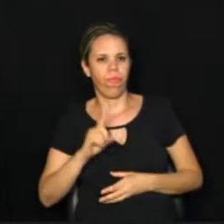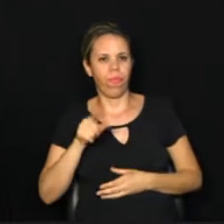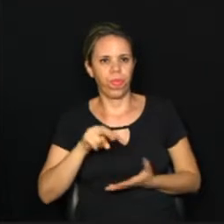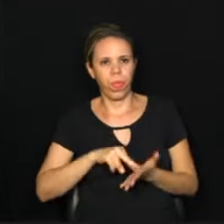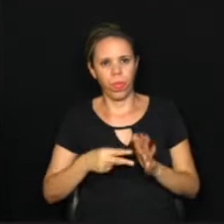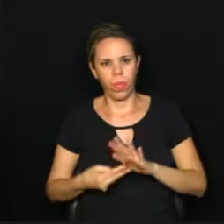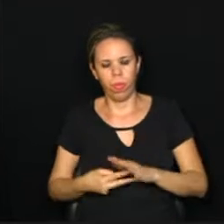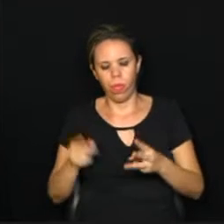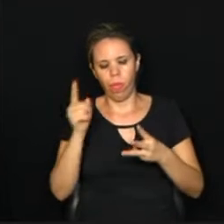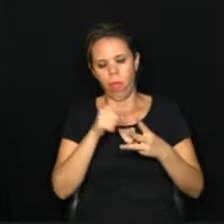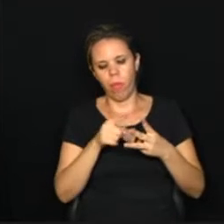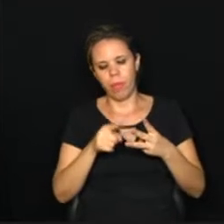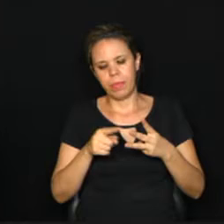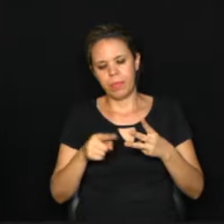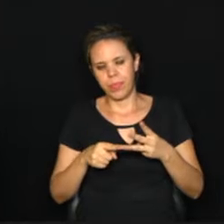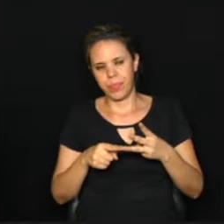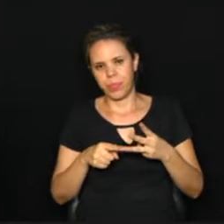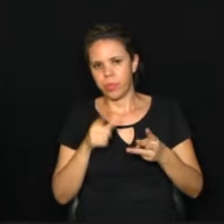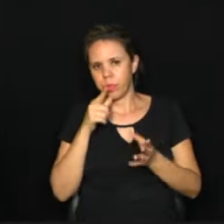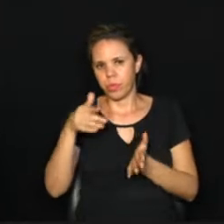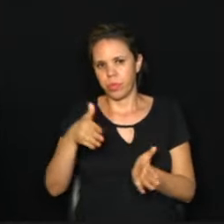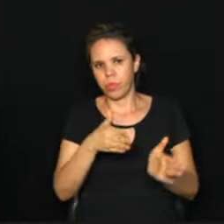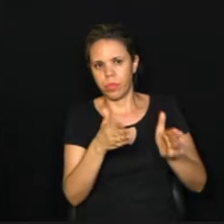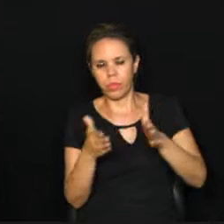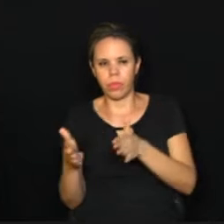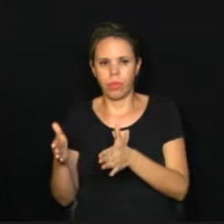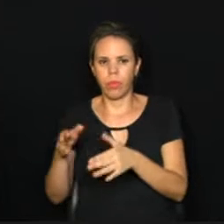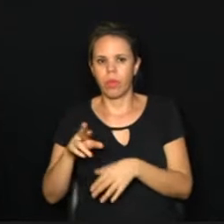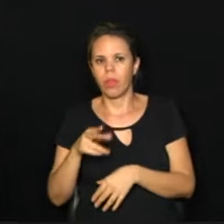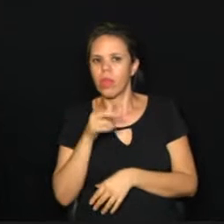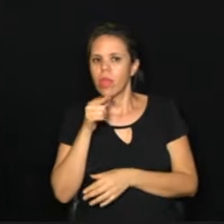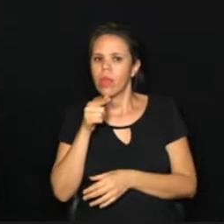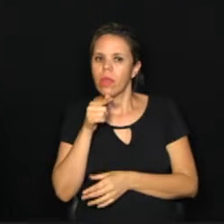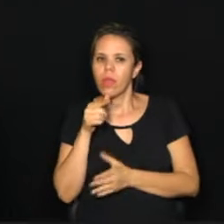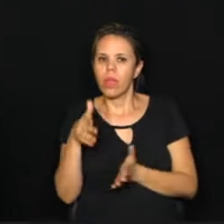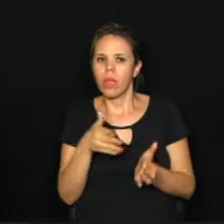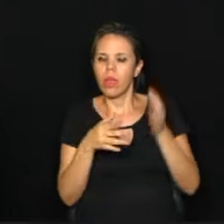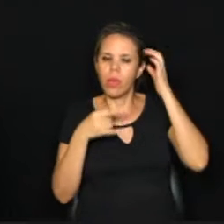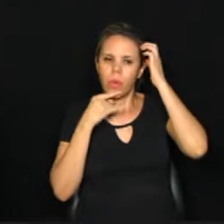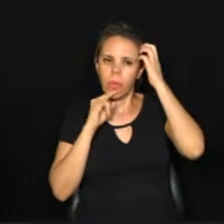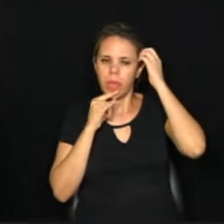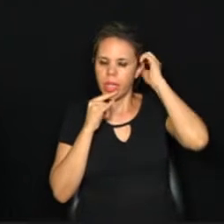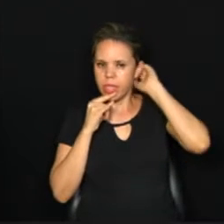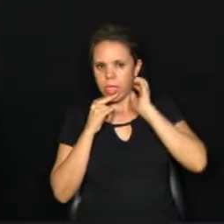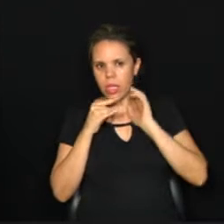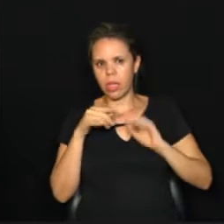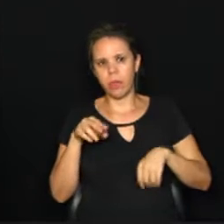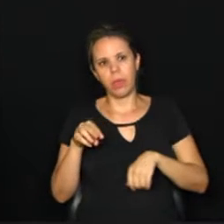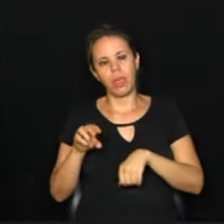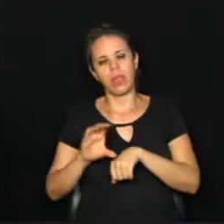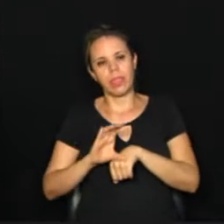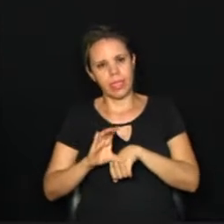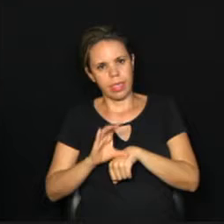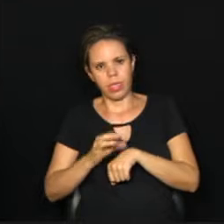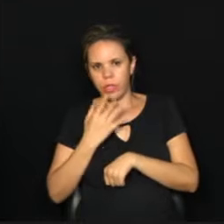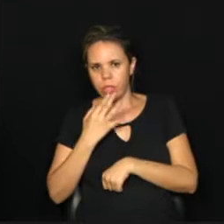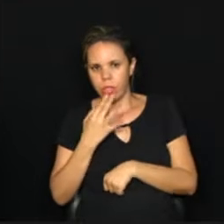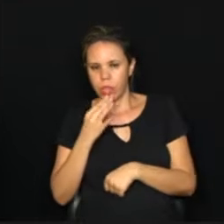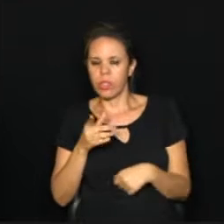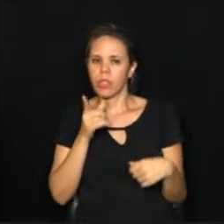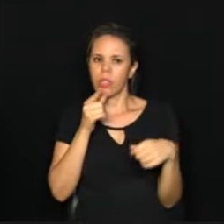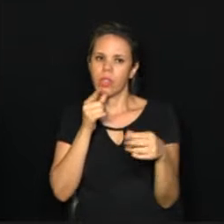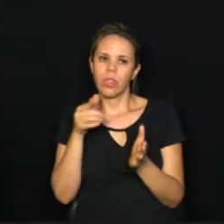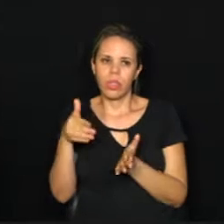por 3 subbacias hidrográficas, a do rio Piracicaba, destacada de cinza, um pouco acima, a do rio